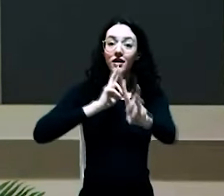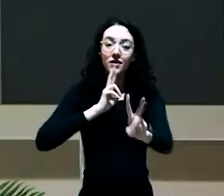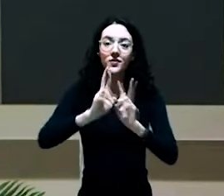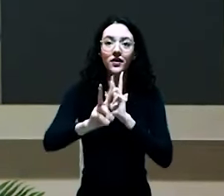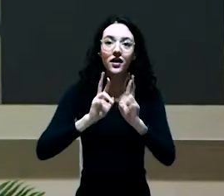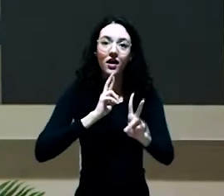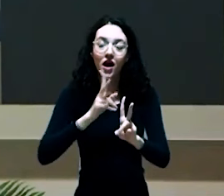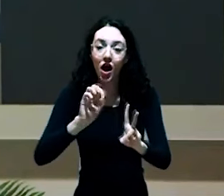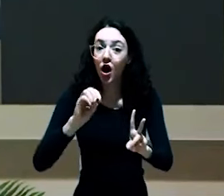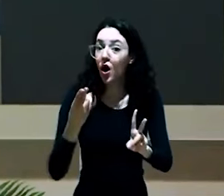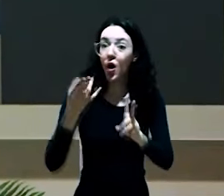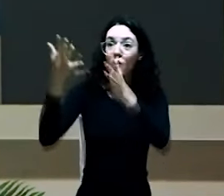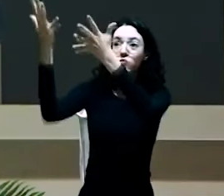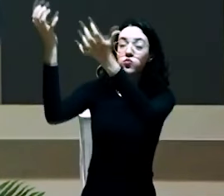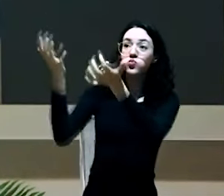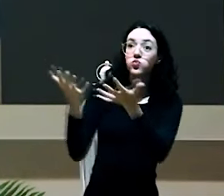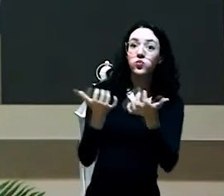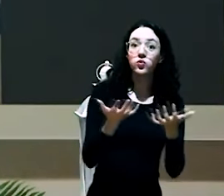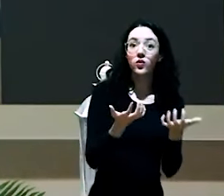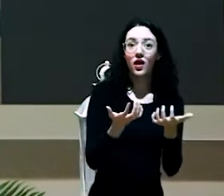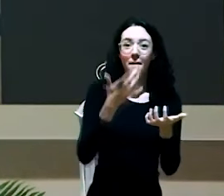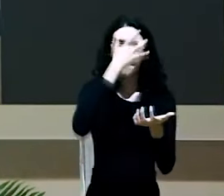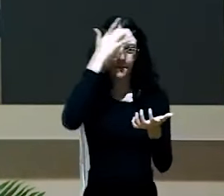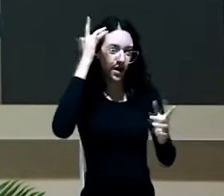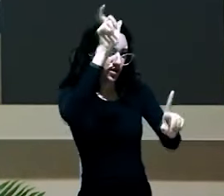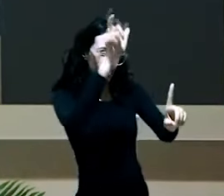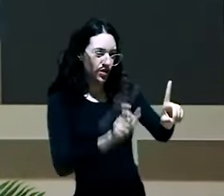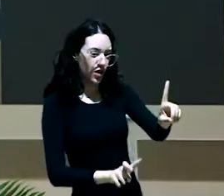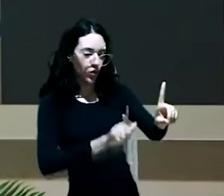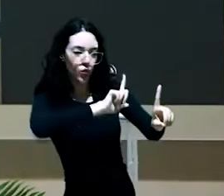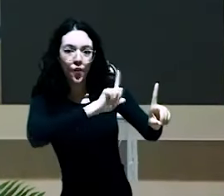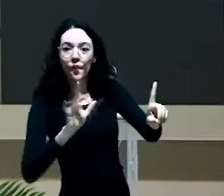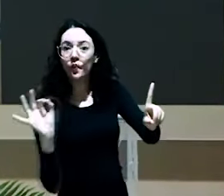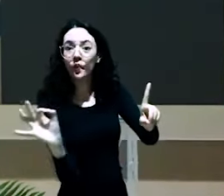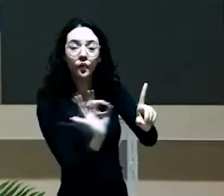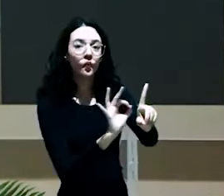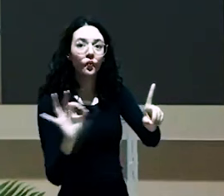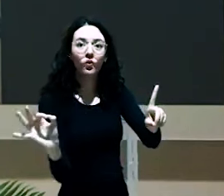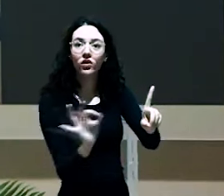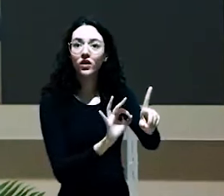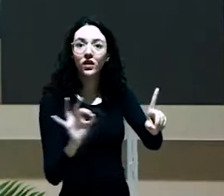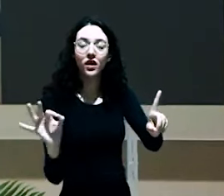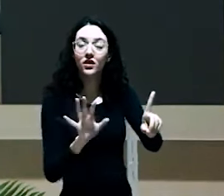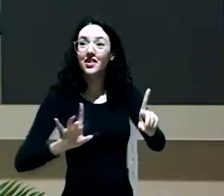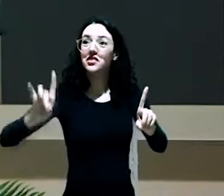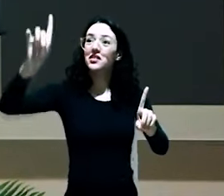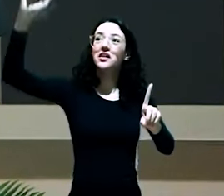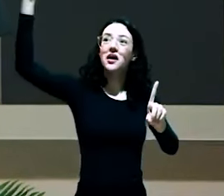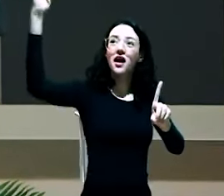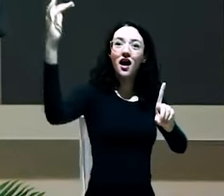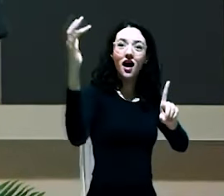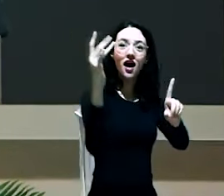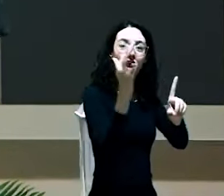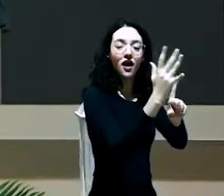para buscar o não justificado, para que seja justificado na graça